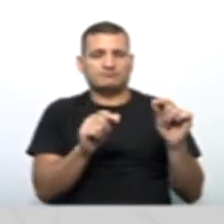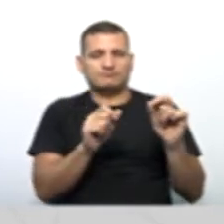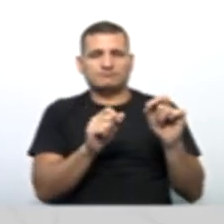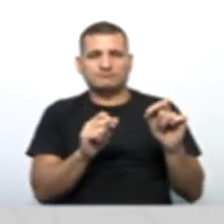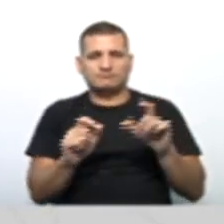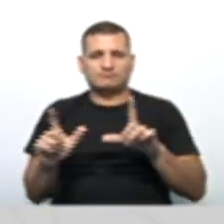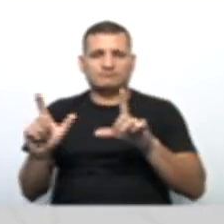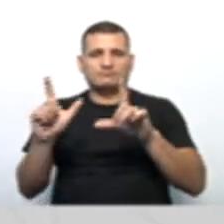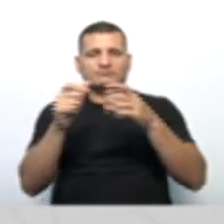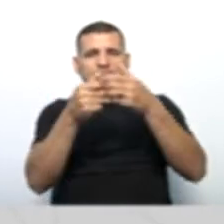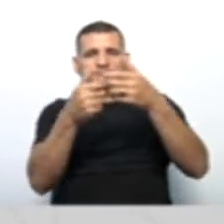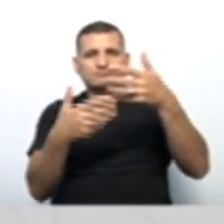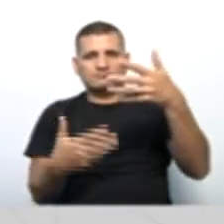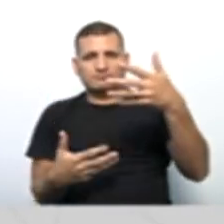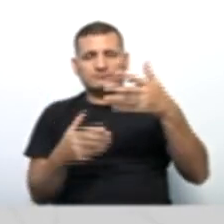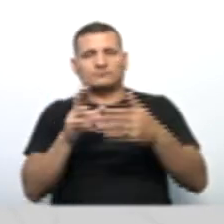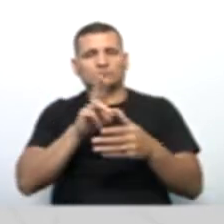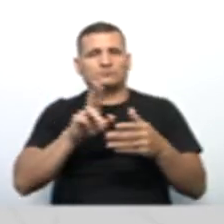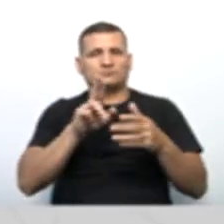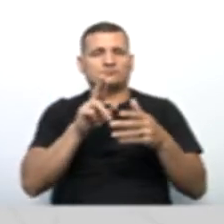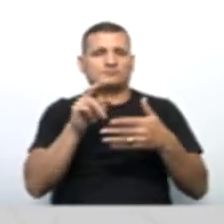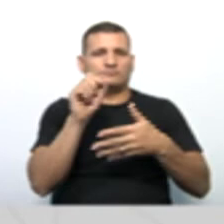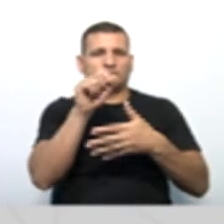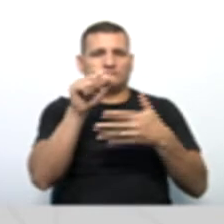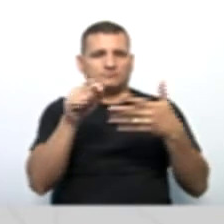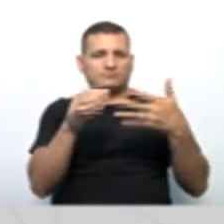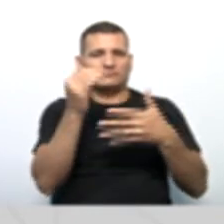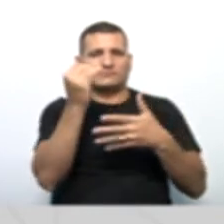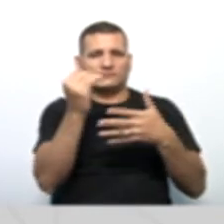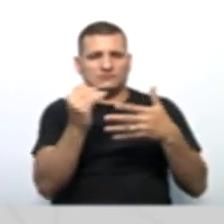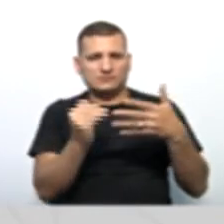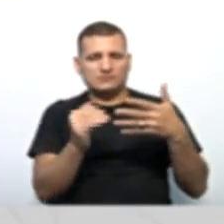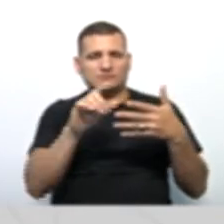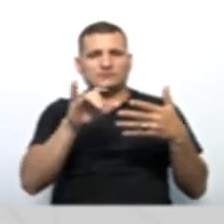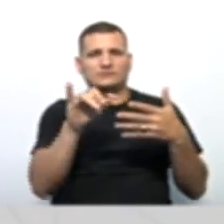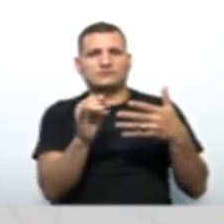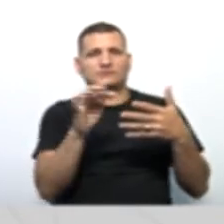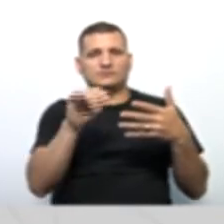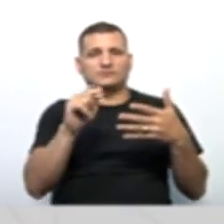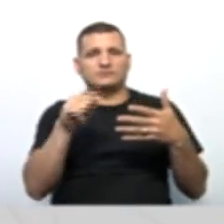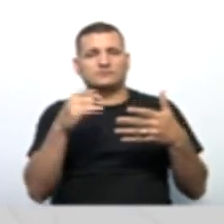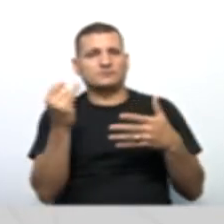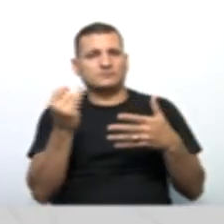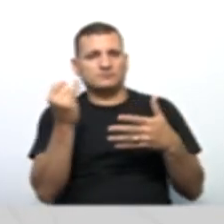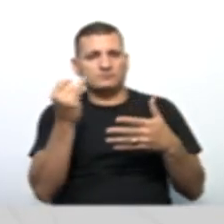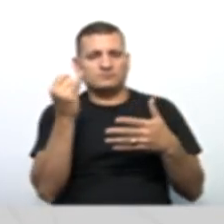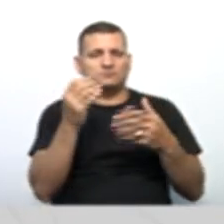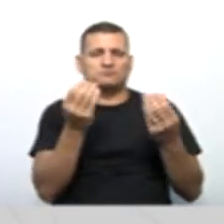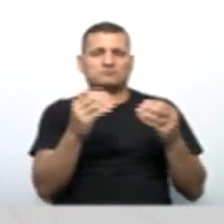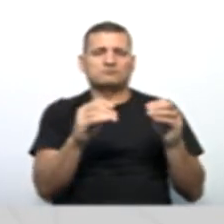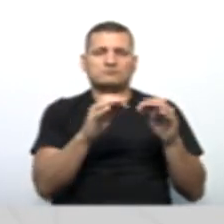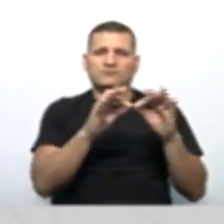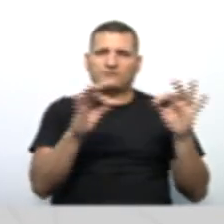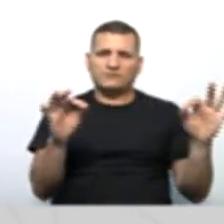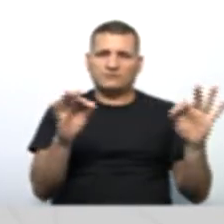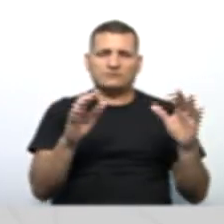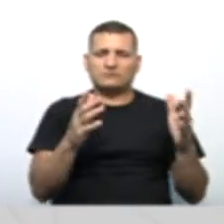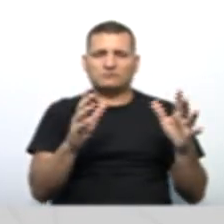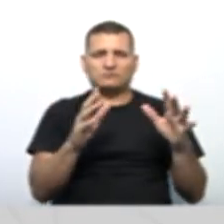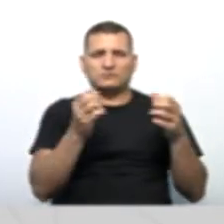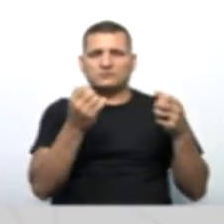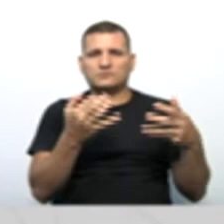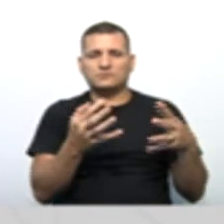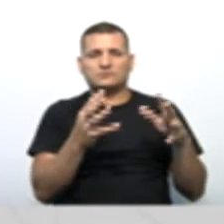precisa usar essas listas aqui é importante para você coloca nenhum uma frase que define o conteúdo que você